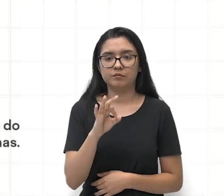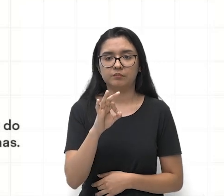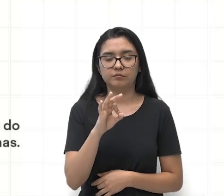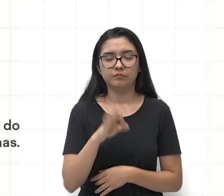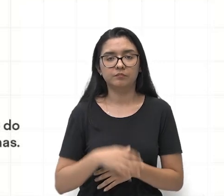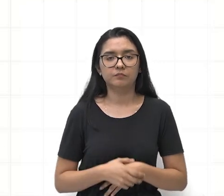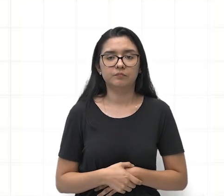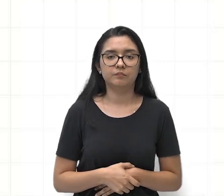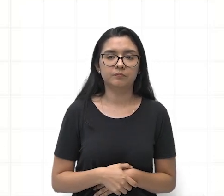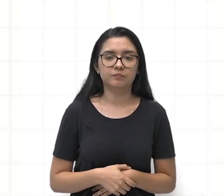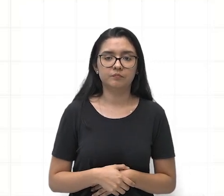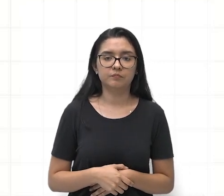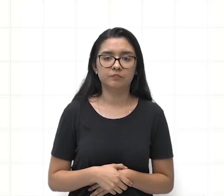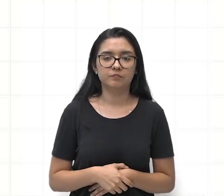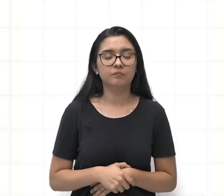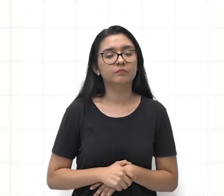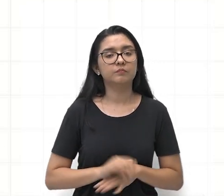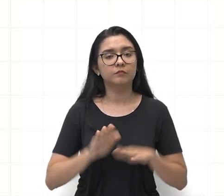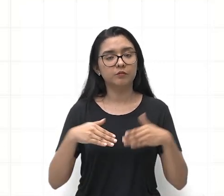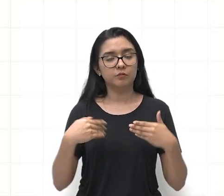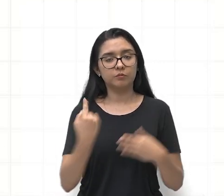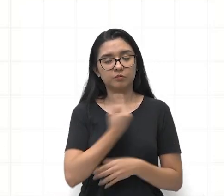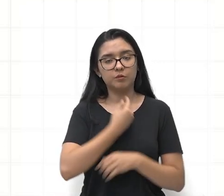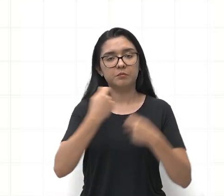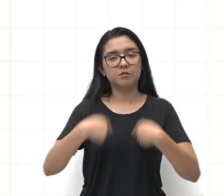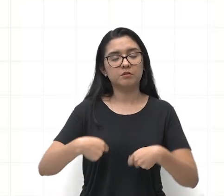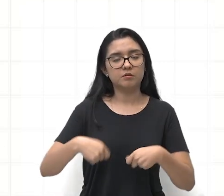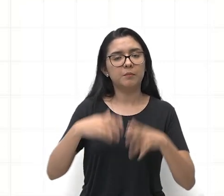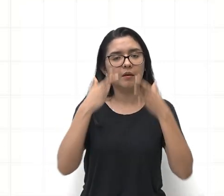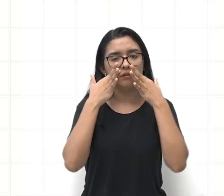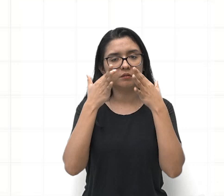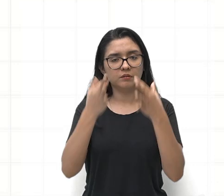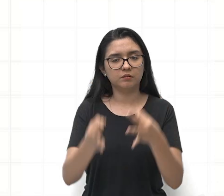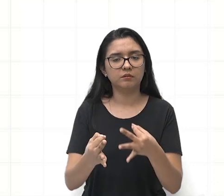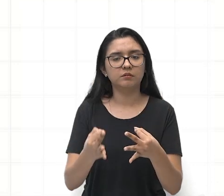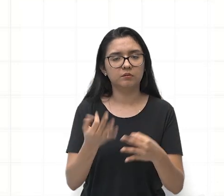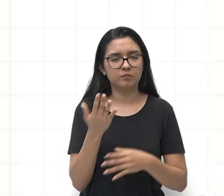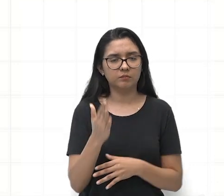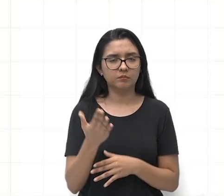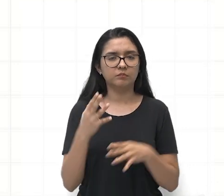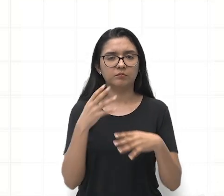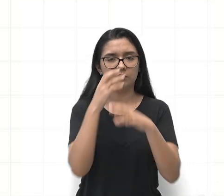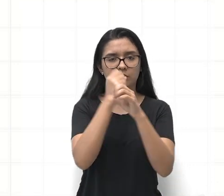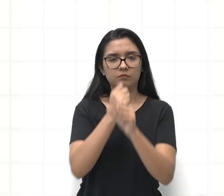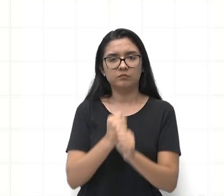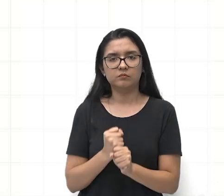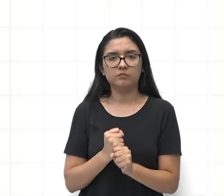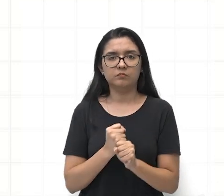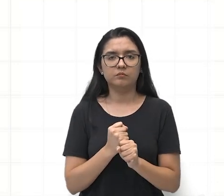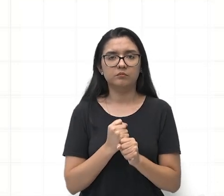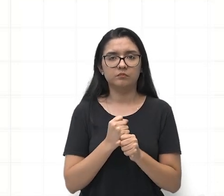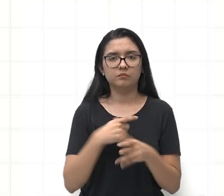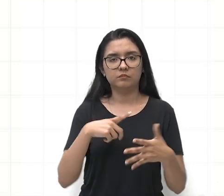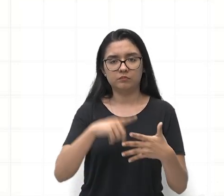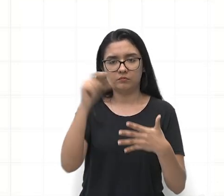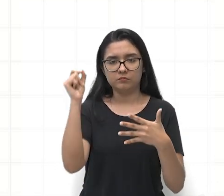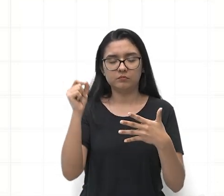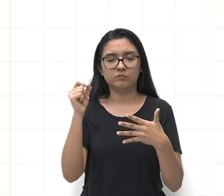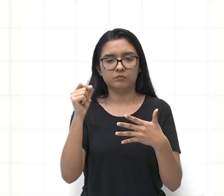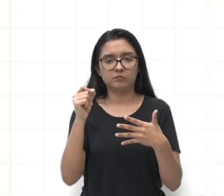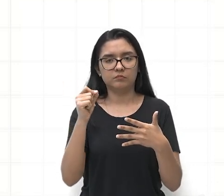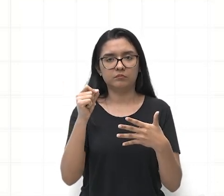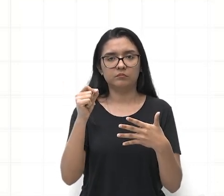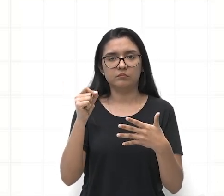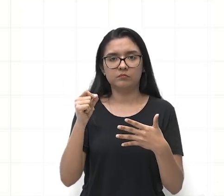9,78. Então, devemos ter um cuidado aí nessas aproximações na hora de assinalar a